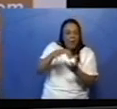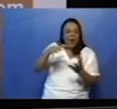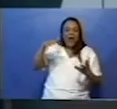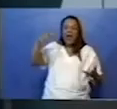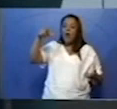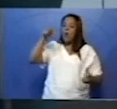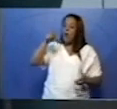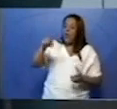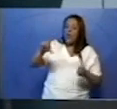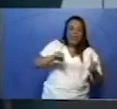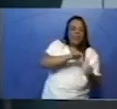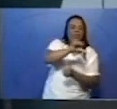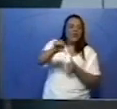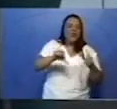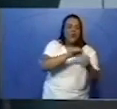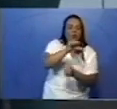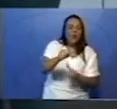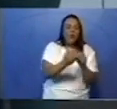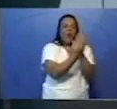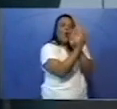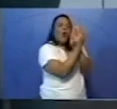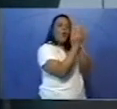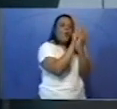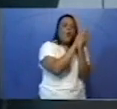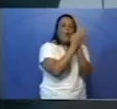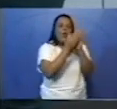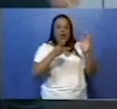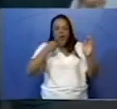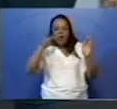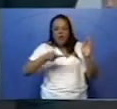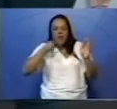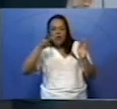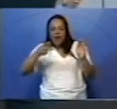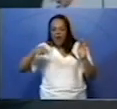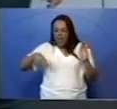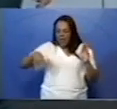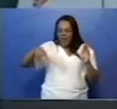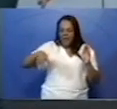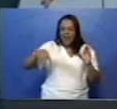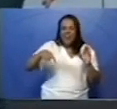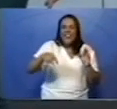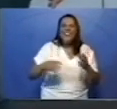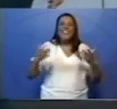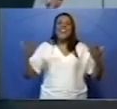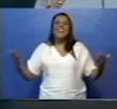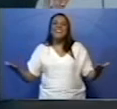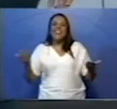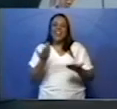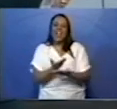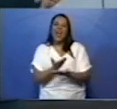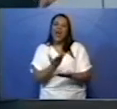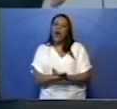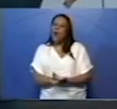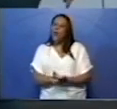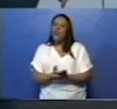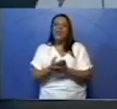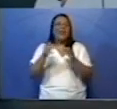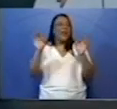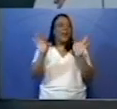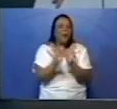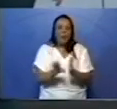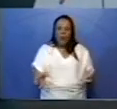se tornar uma boneca que falasse, que andasse. E é isso, pessoal. A aula de hoje, nós terminamos esse